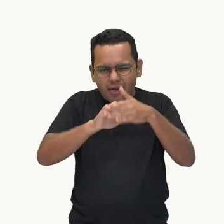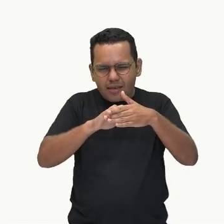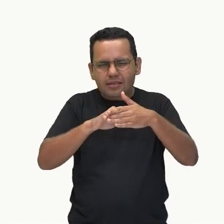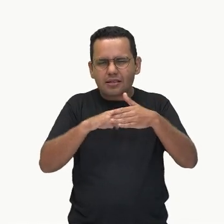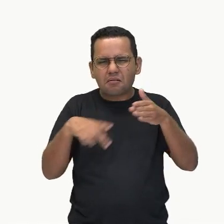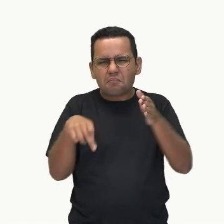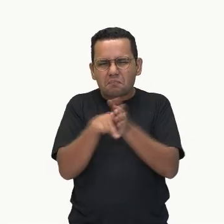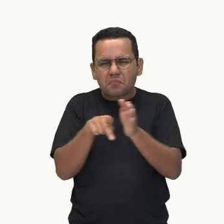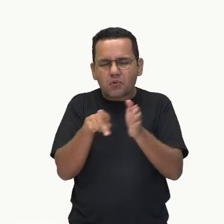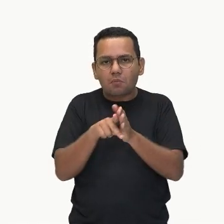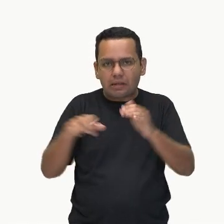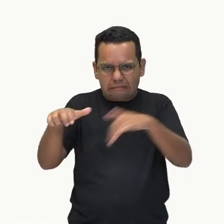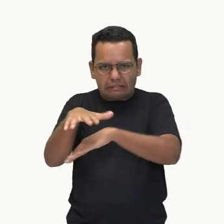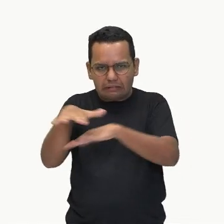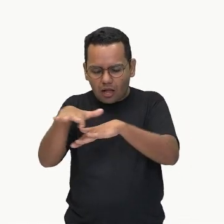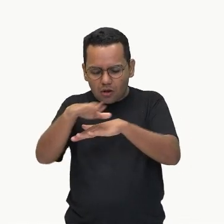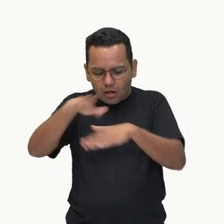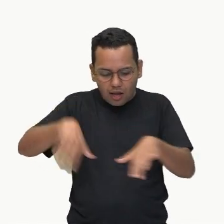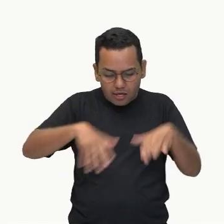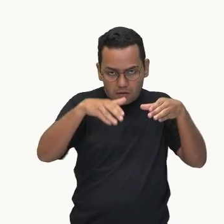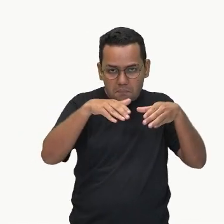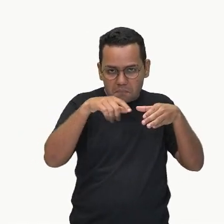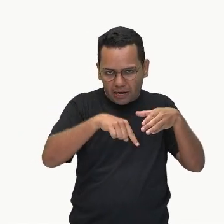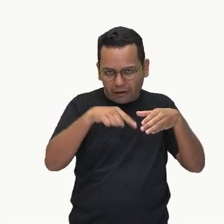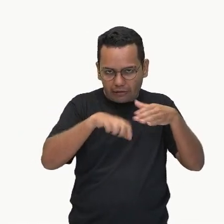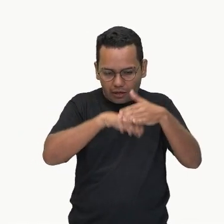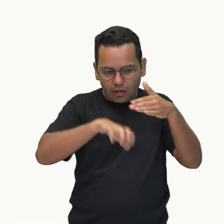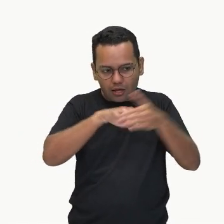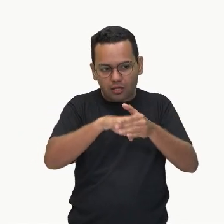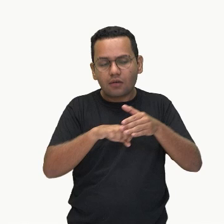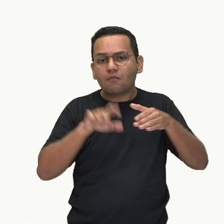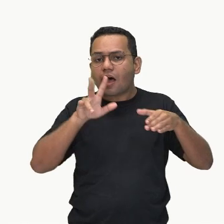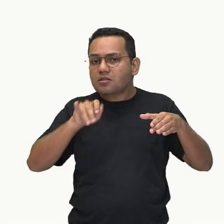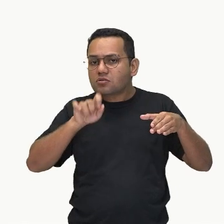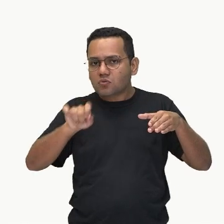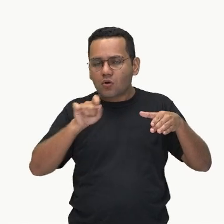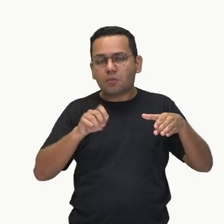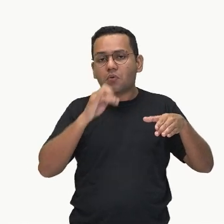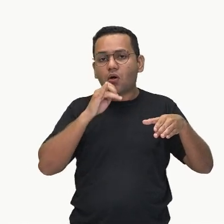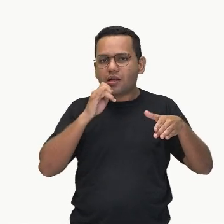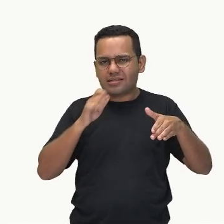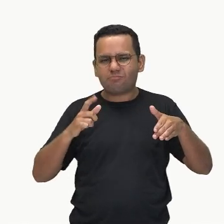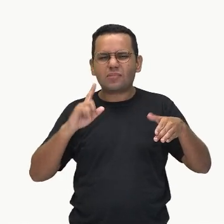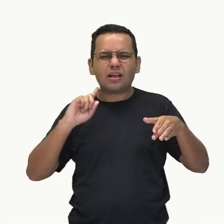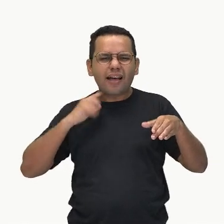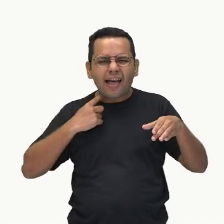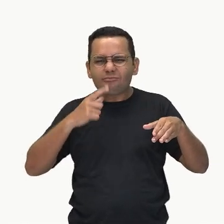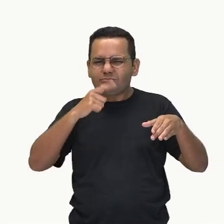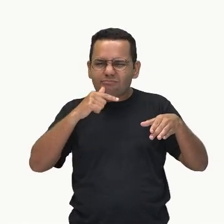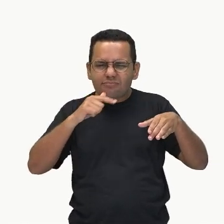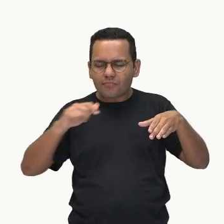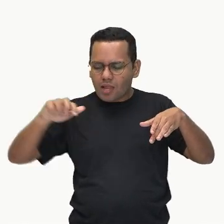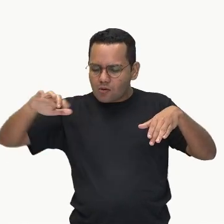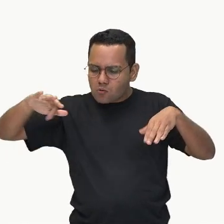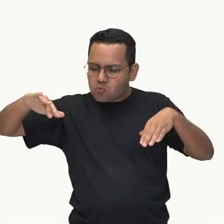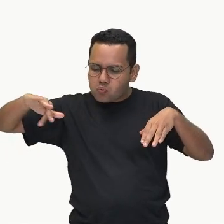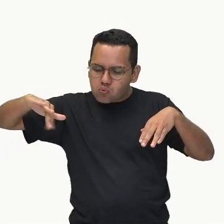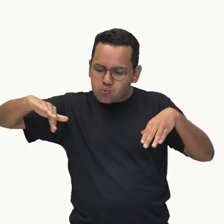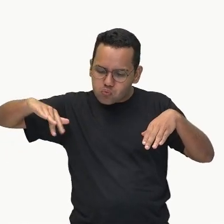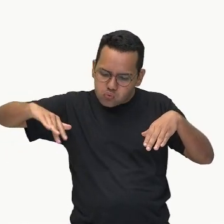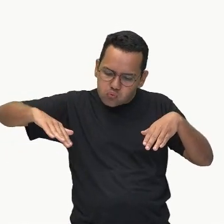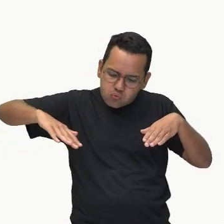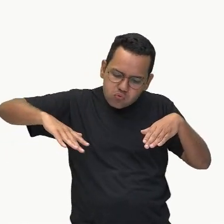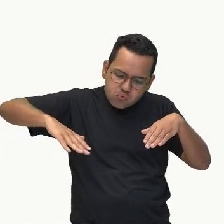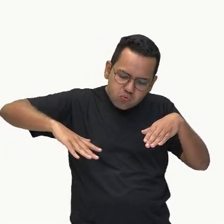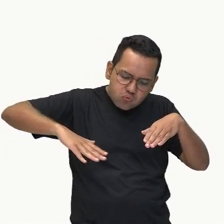e aí precisa tratar essa água antes dela ser devolvida para os rios e igarapés, por exemplo. Né? E aí